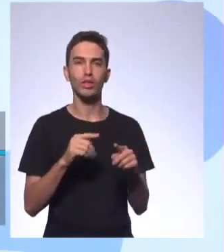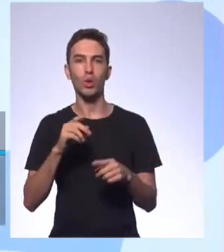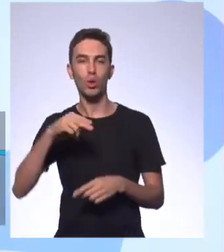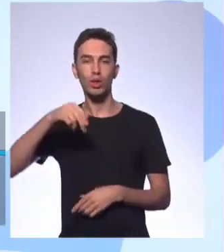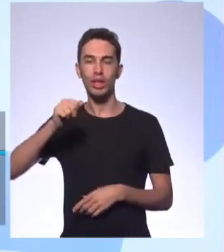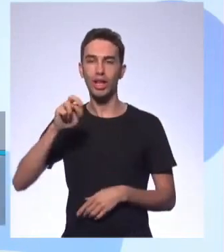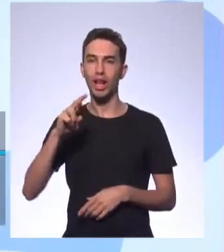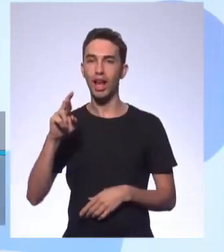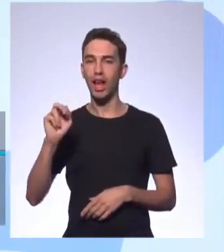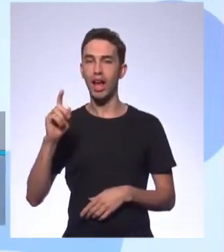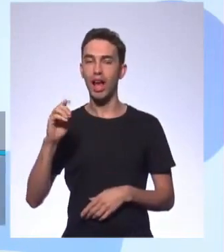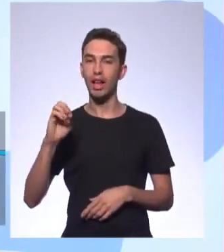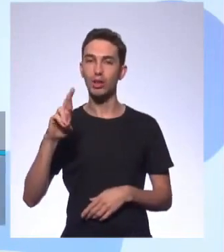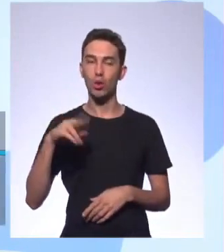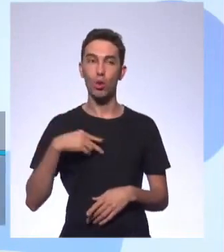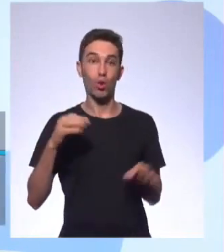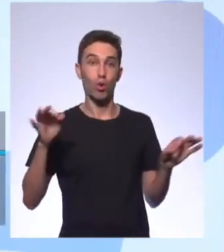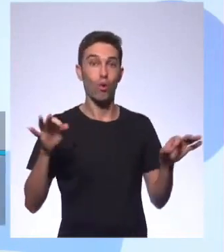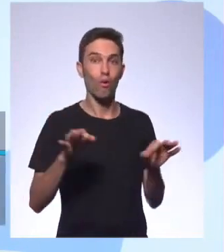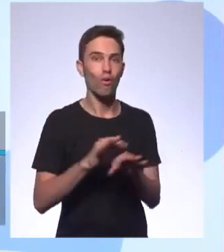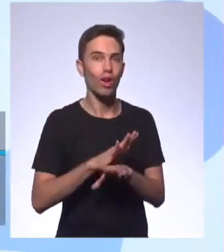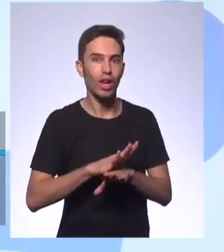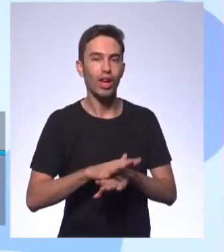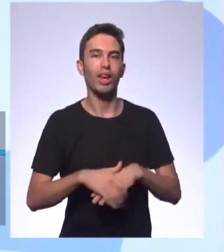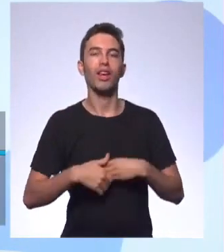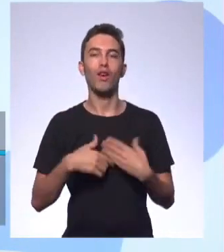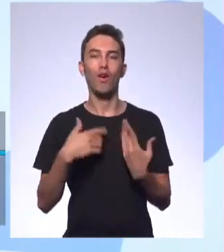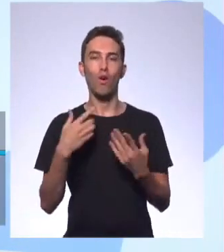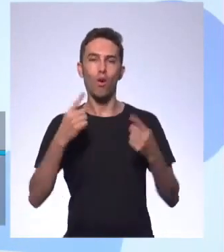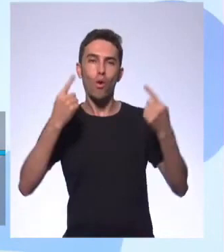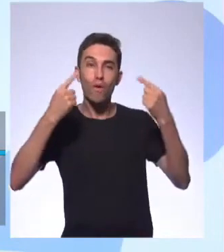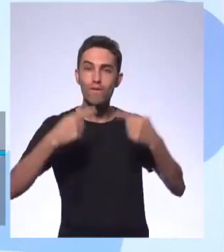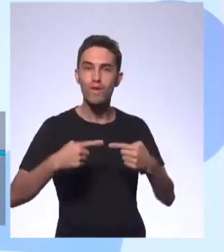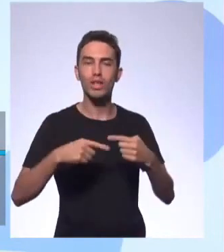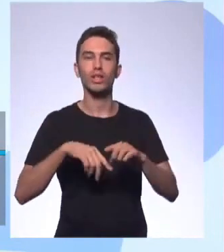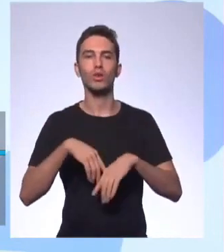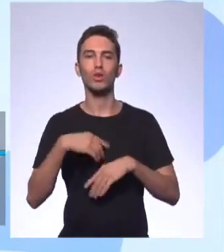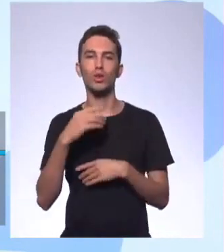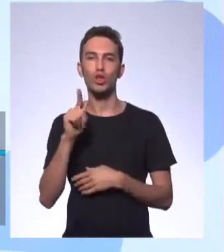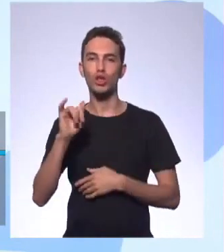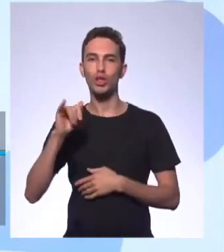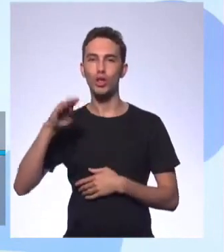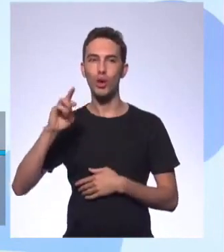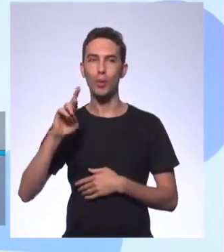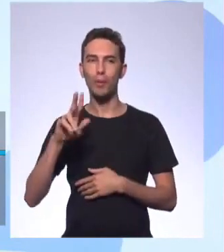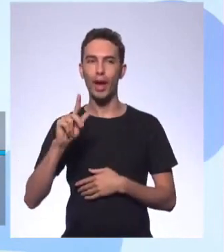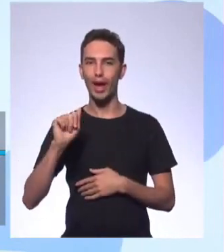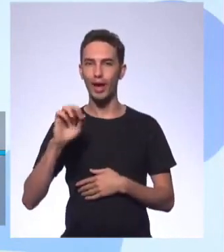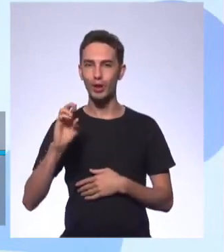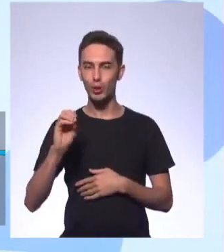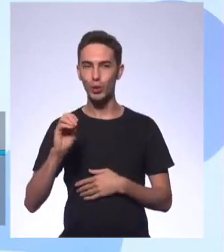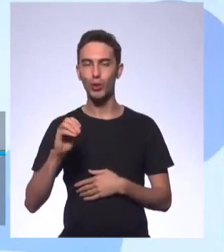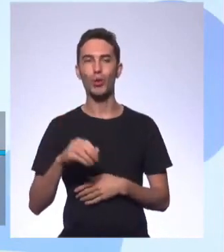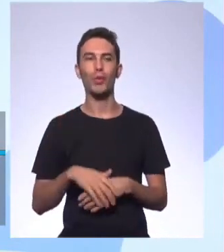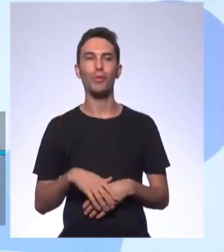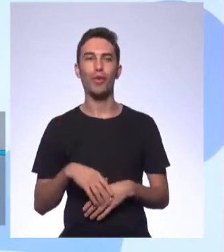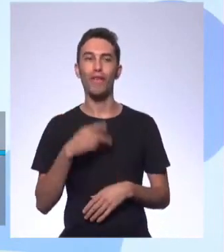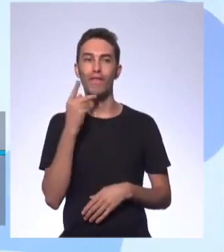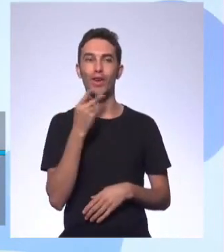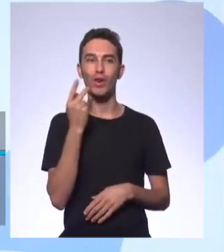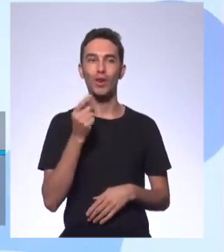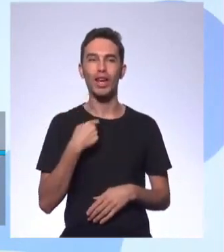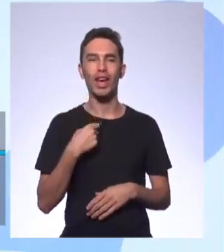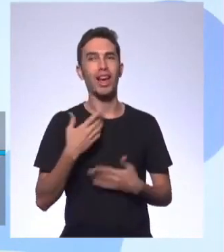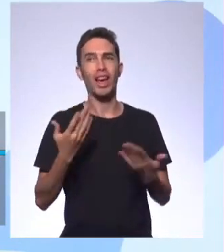o clímax. A professora Sandra fala conflito, o aluno Gilberto... Ai, meu Deus, o aluno Gilberto está falando assim